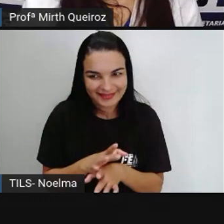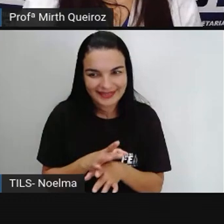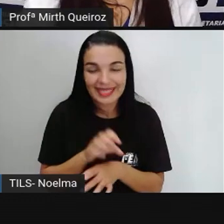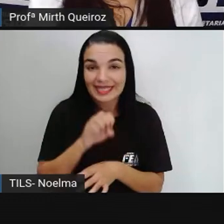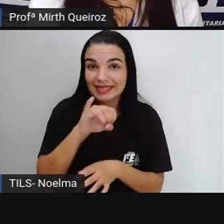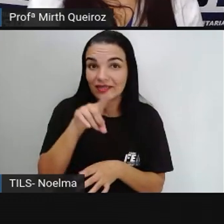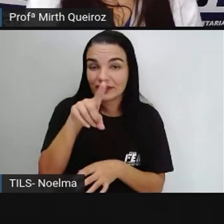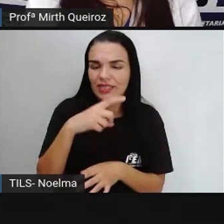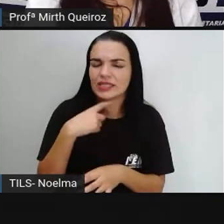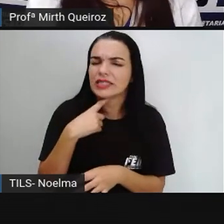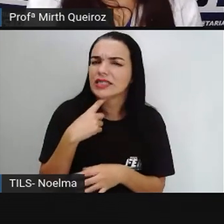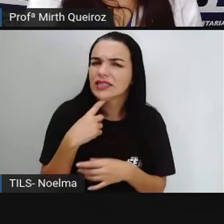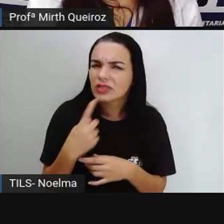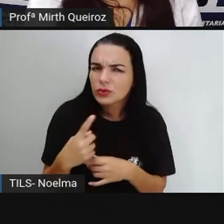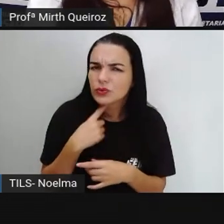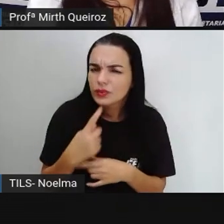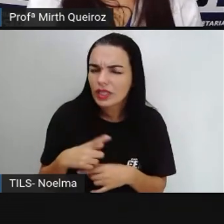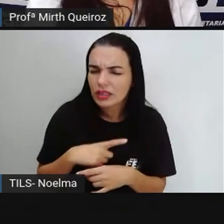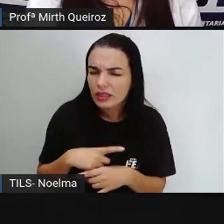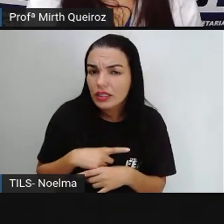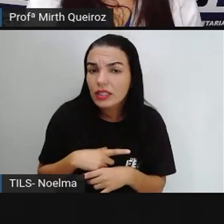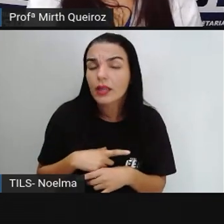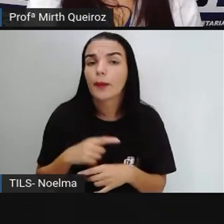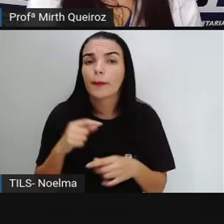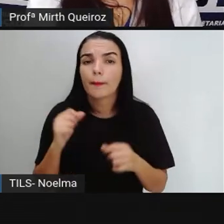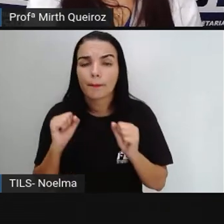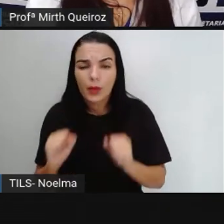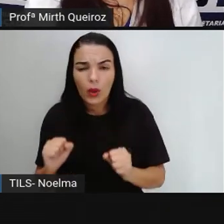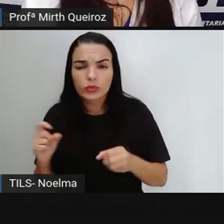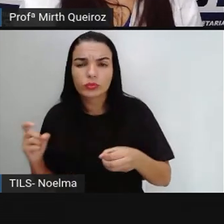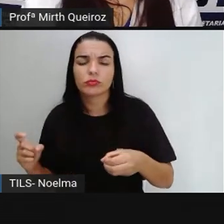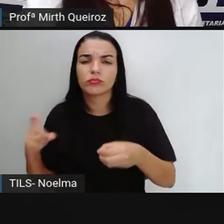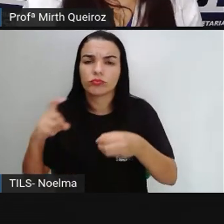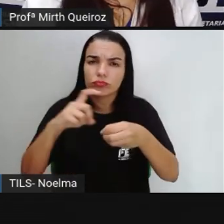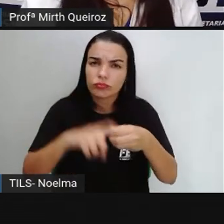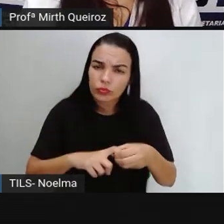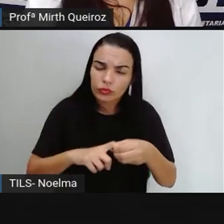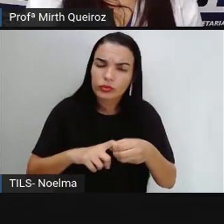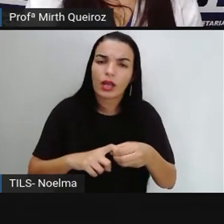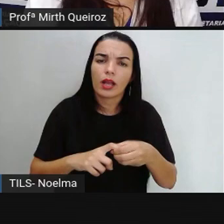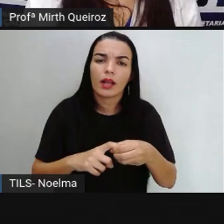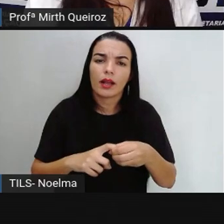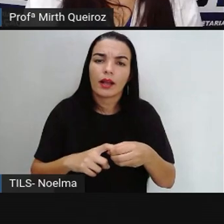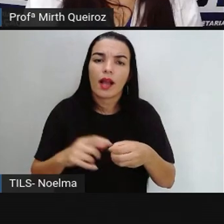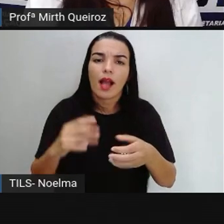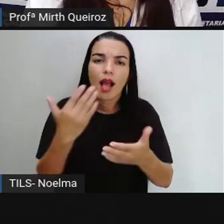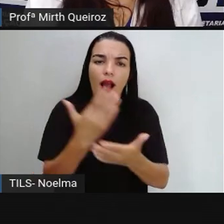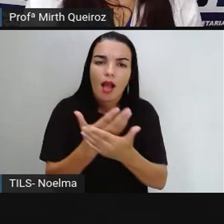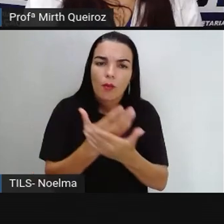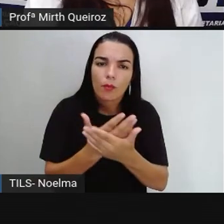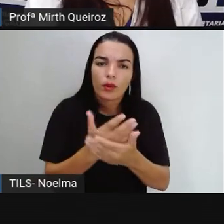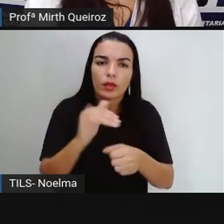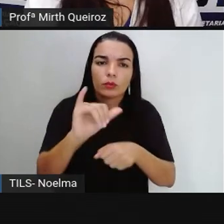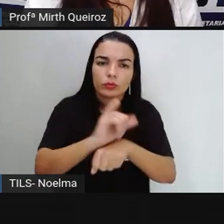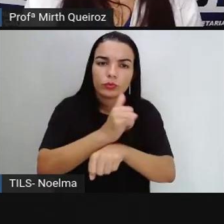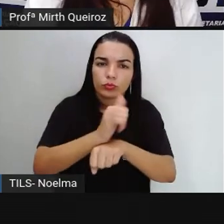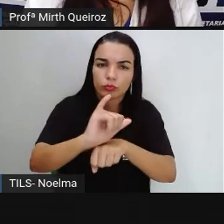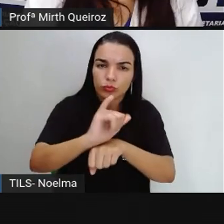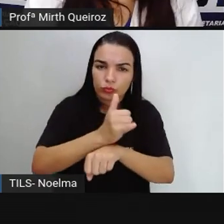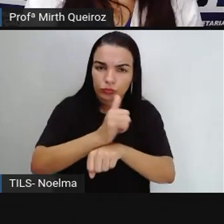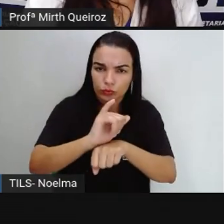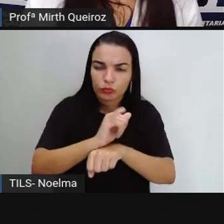vocês sentirem qualquer dúvida em relação a esse assunto, vocês podem estar revendo essas aulas no